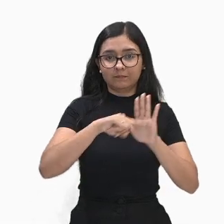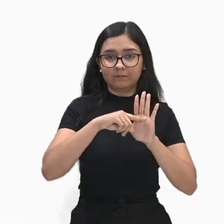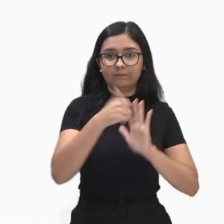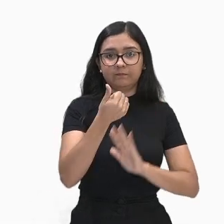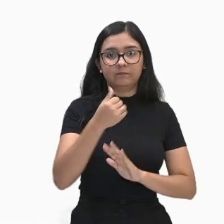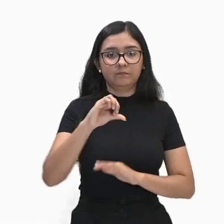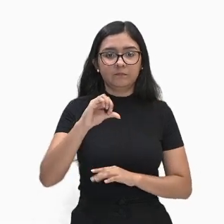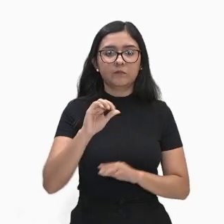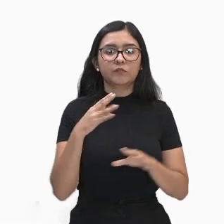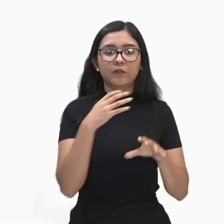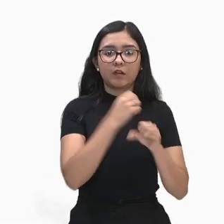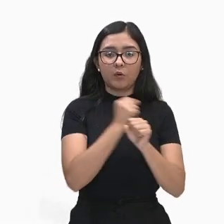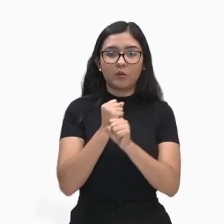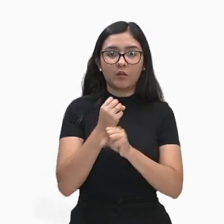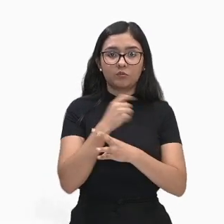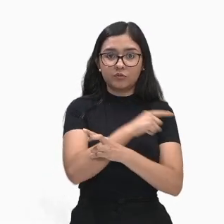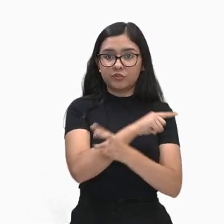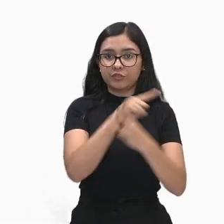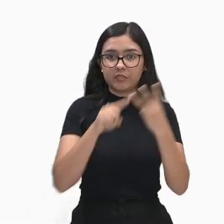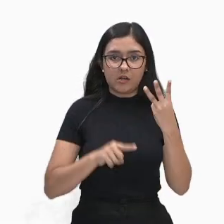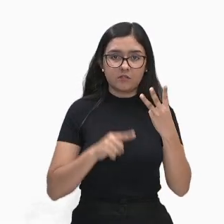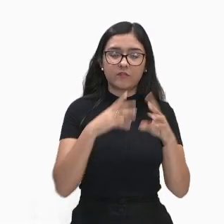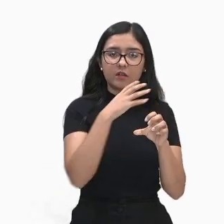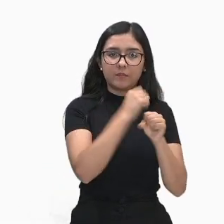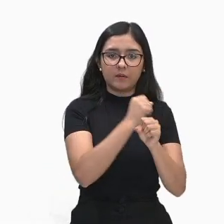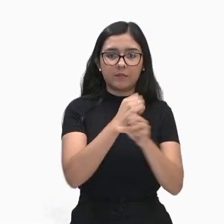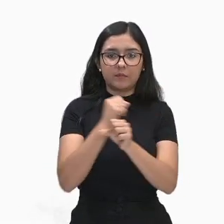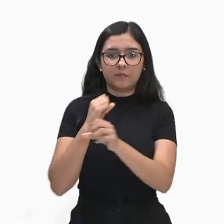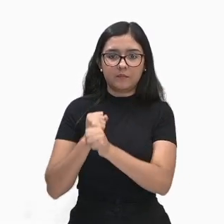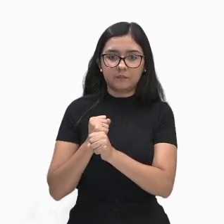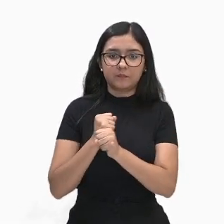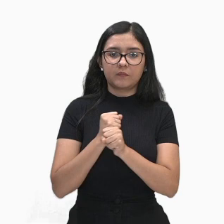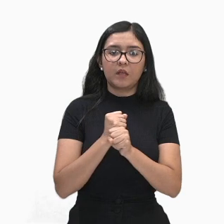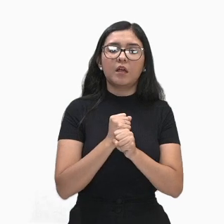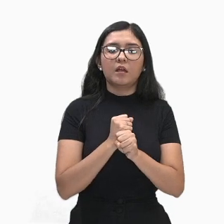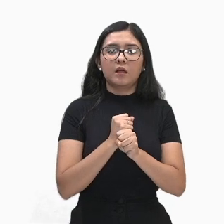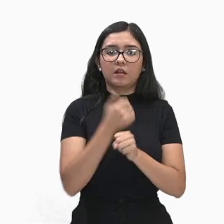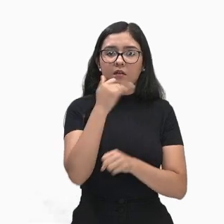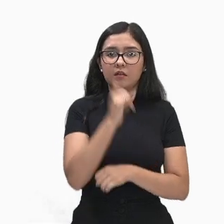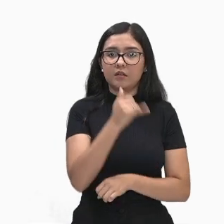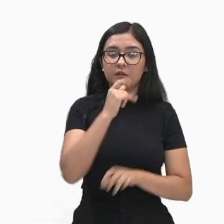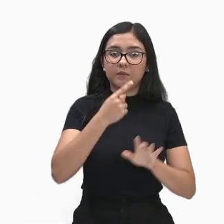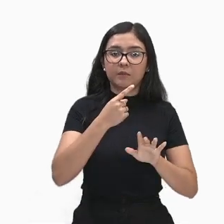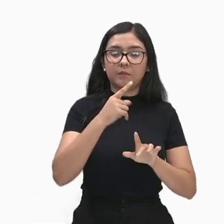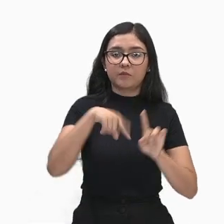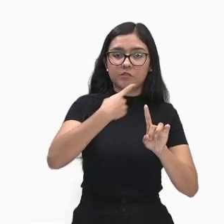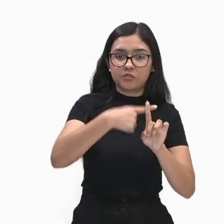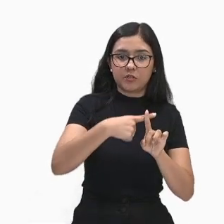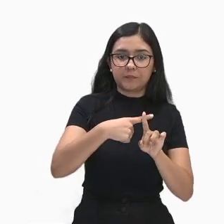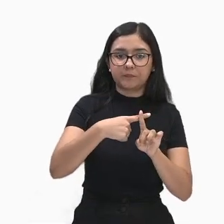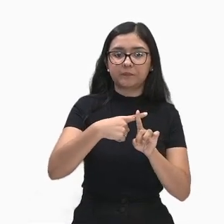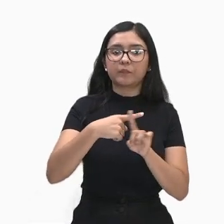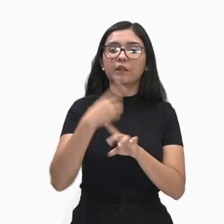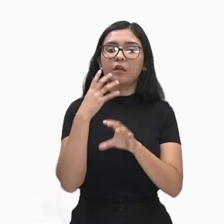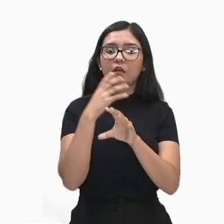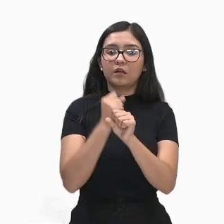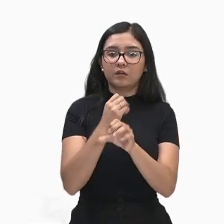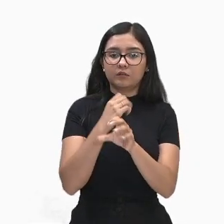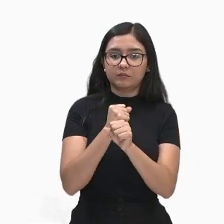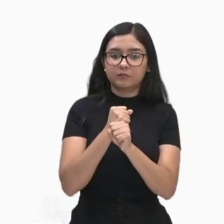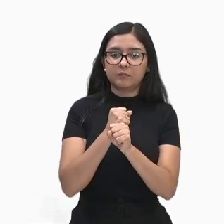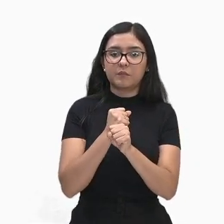3 itens que estão aqui. Nós vamos calcular sua carga positiva, nós vamos calcular sua